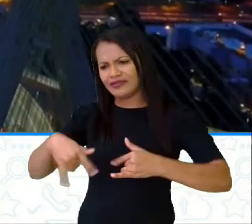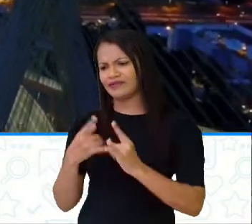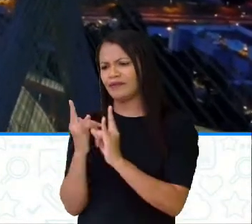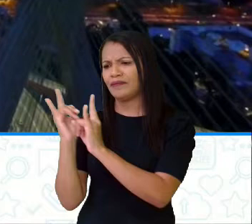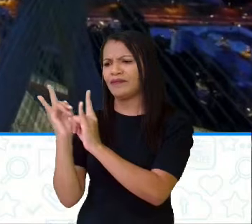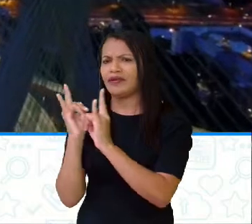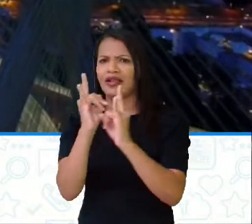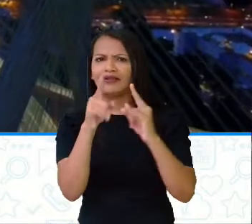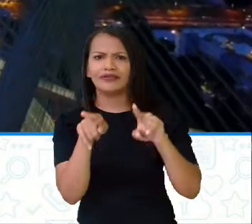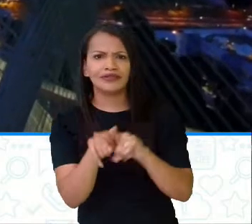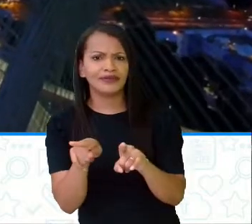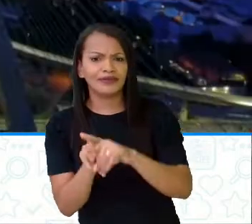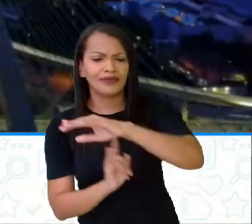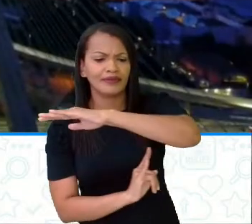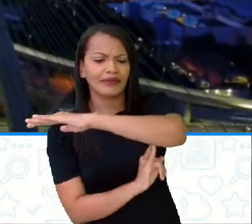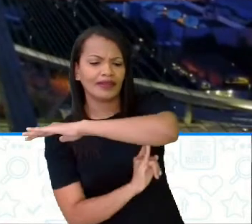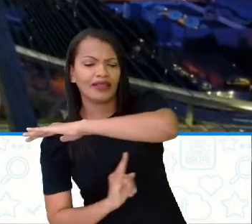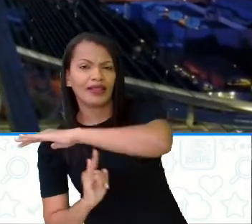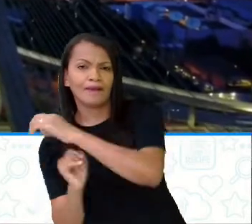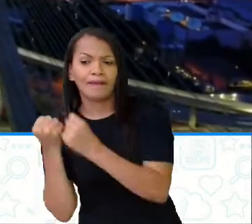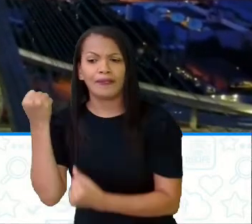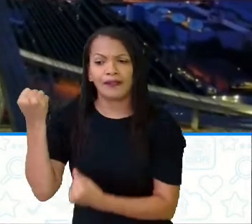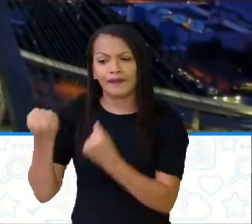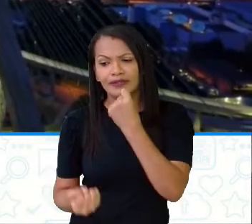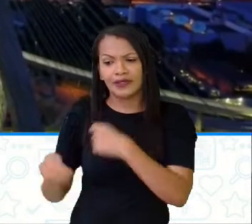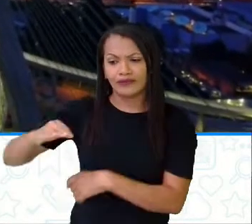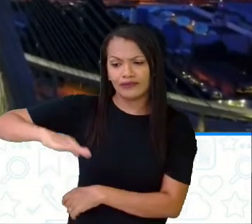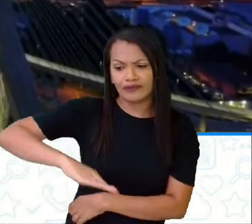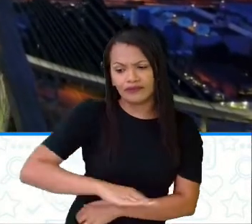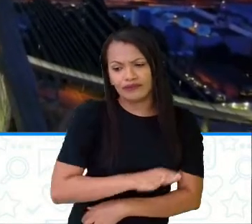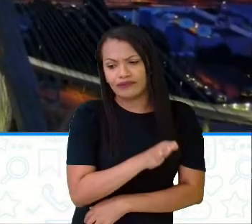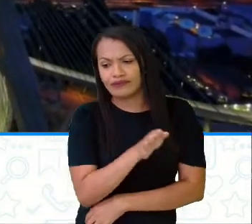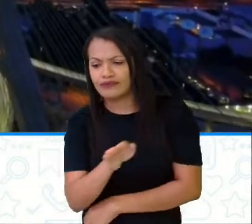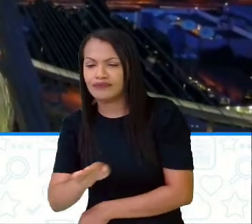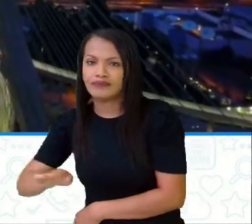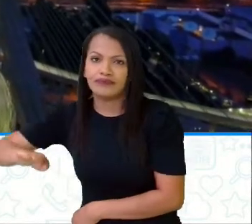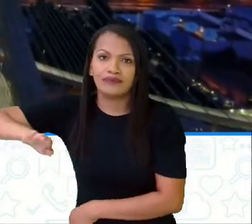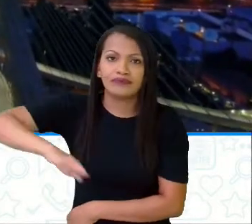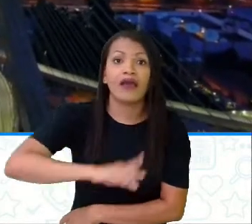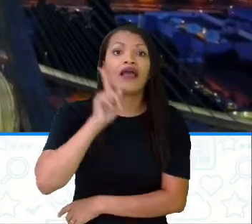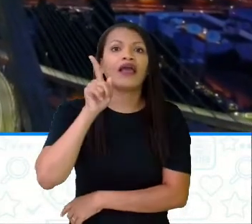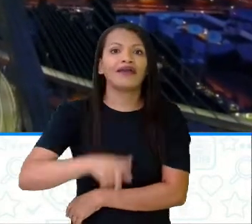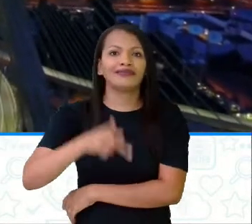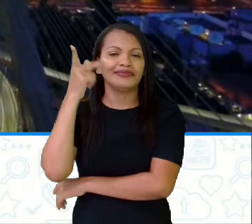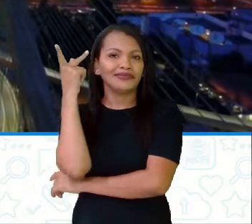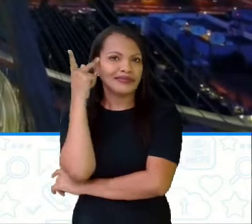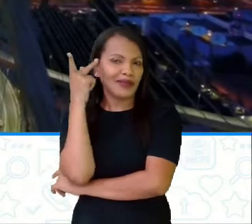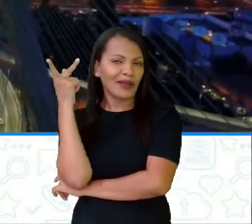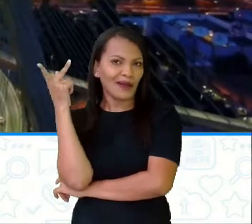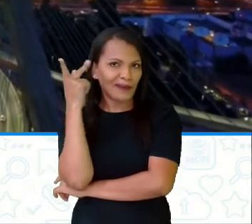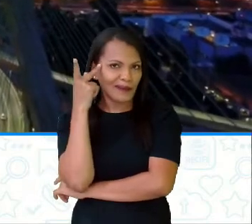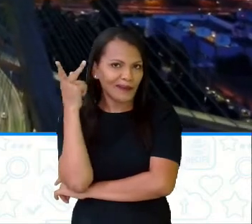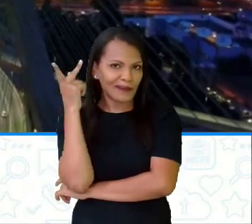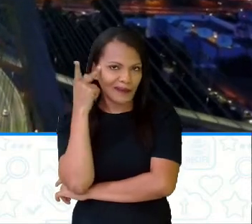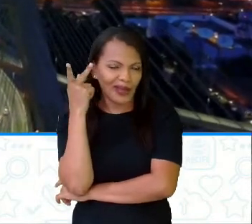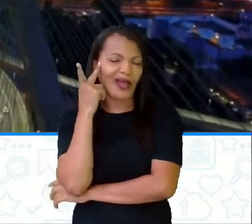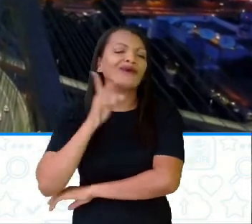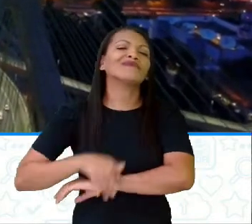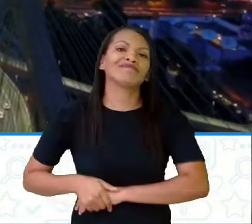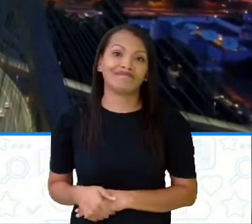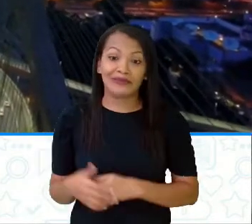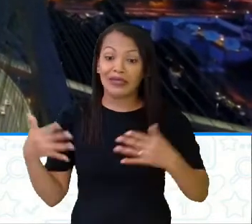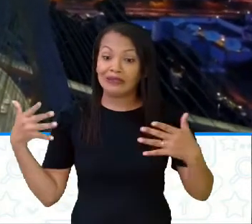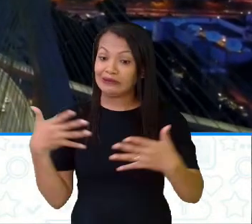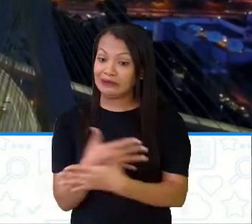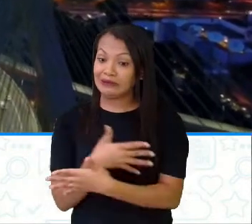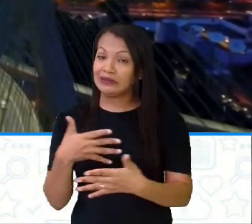pontes elevadas, os carros passando aqui. Aqui a gente tem uma imagem de São Paulo, que é considerada uma das maiores cidades